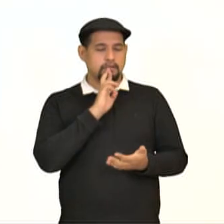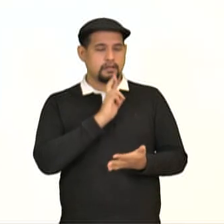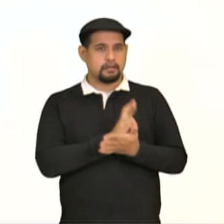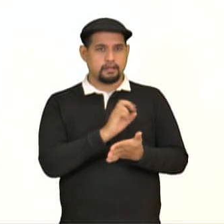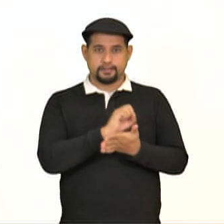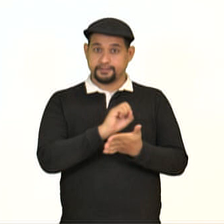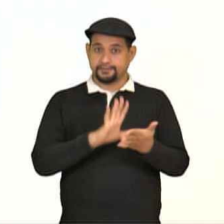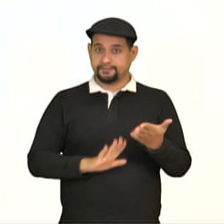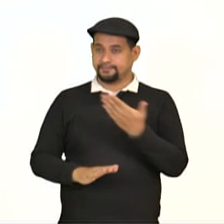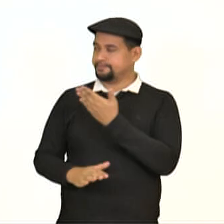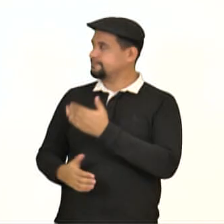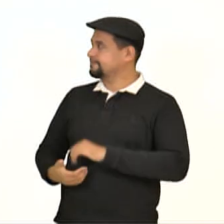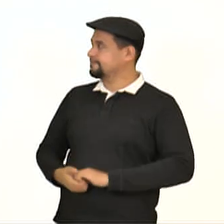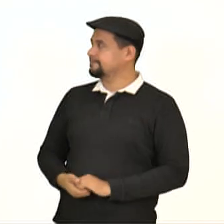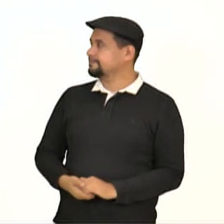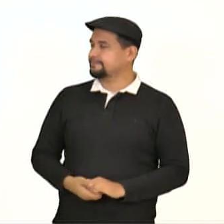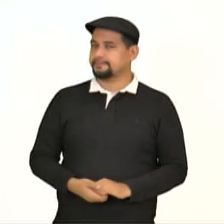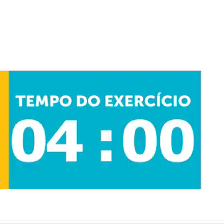responderem a mais essa.